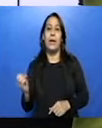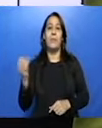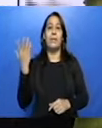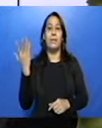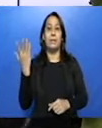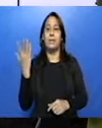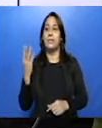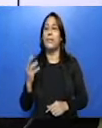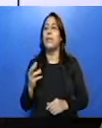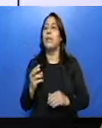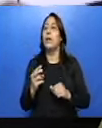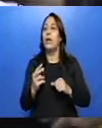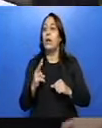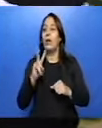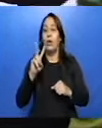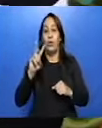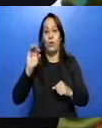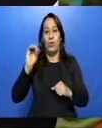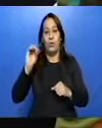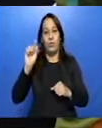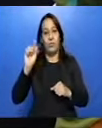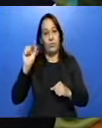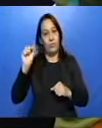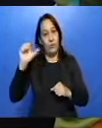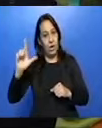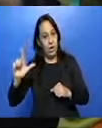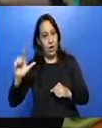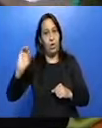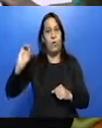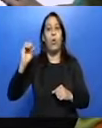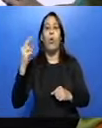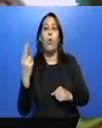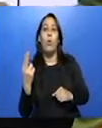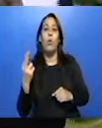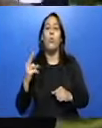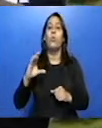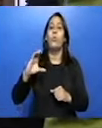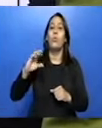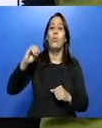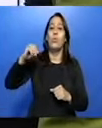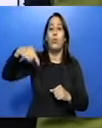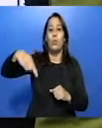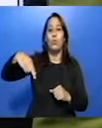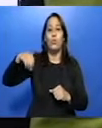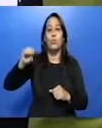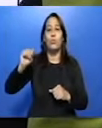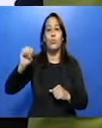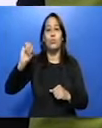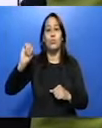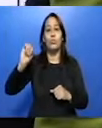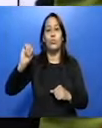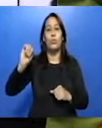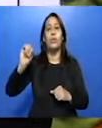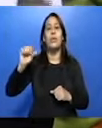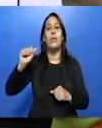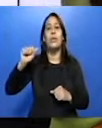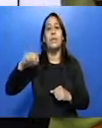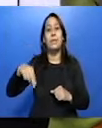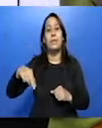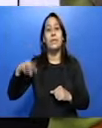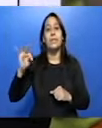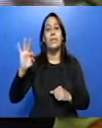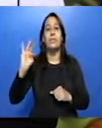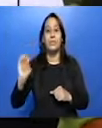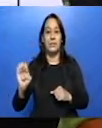Já conversamos sobre isso. Quem que está aqui antes da letra R não são as vogais, os vizinhos. Só